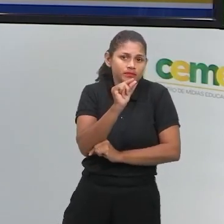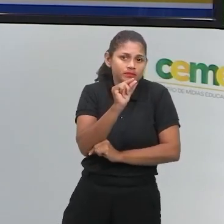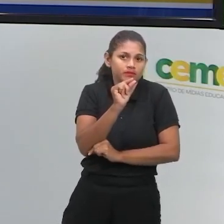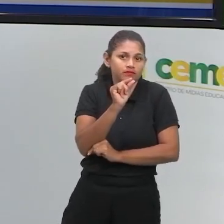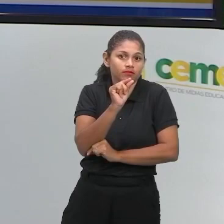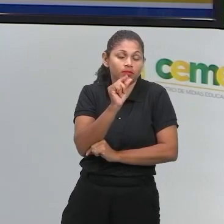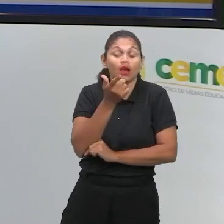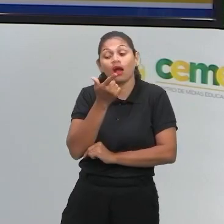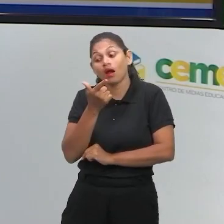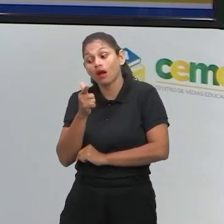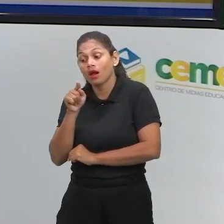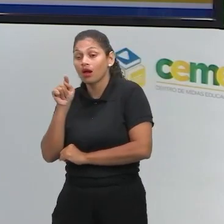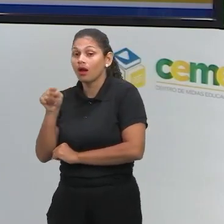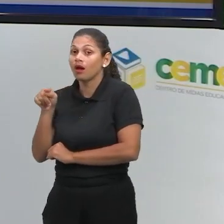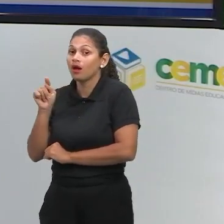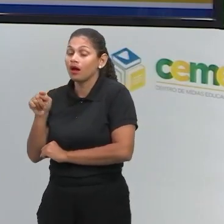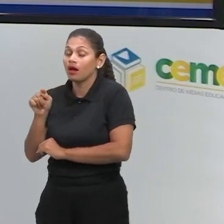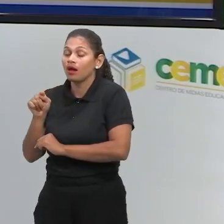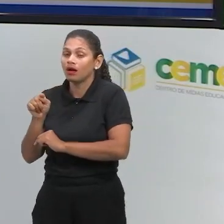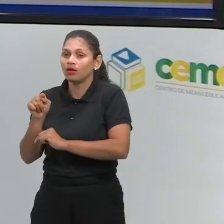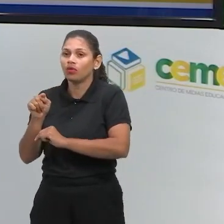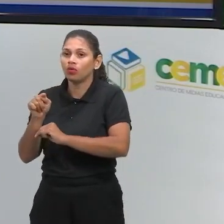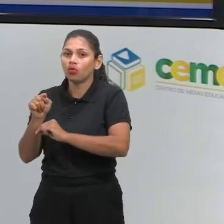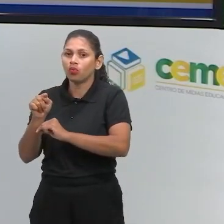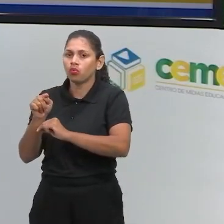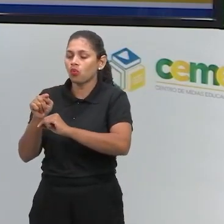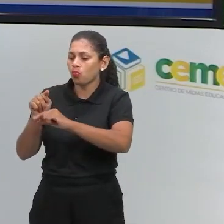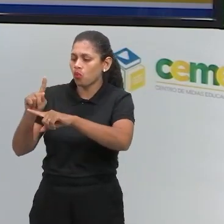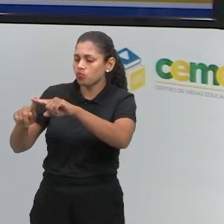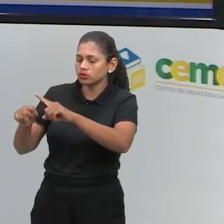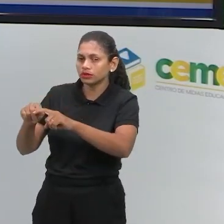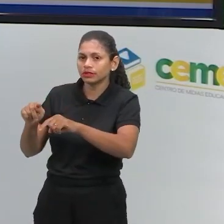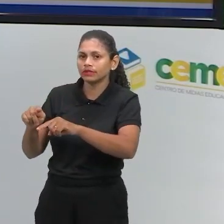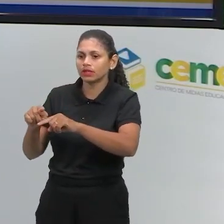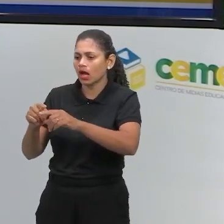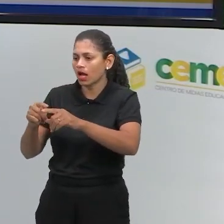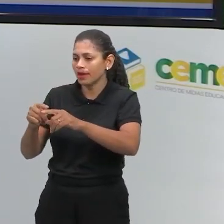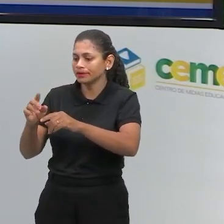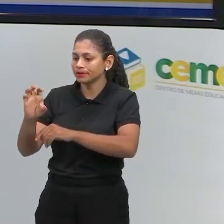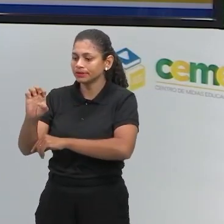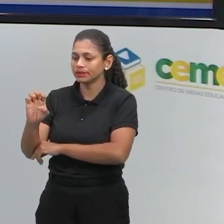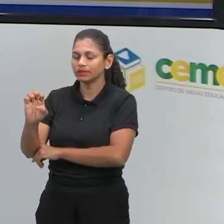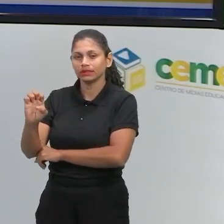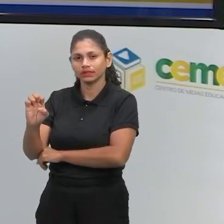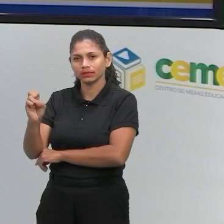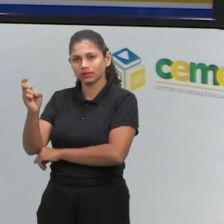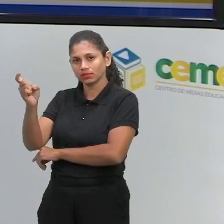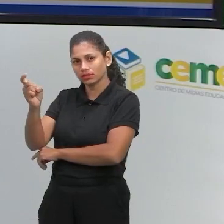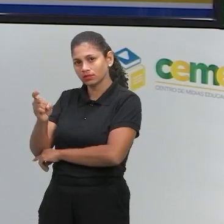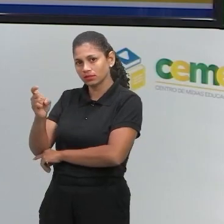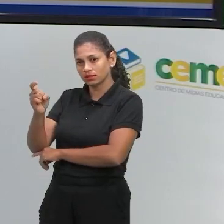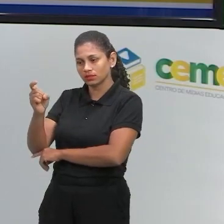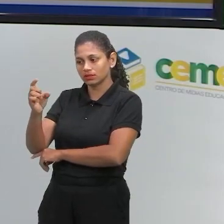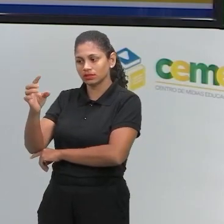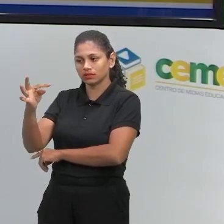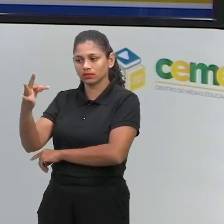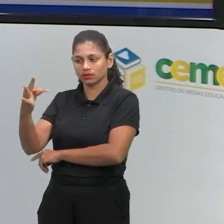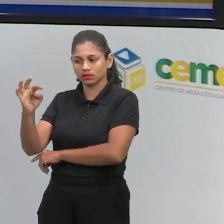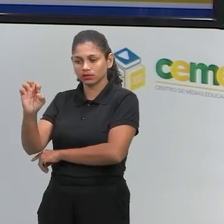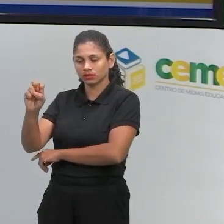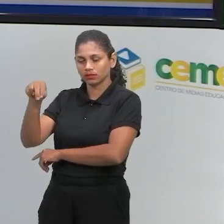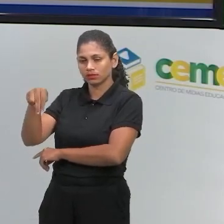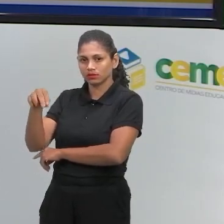estou considerando um objeto que possui dimensões relevantes. Por exemplo, um carro numa rua. Esse carro ele tem